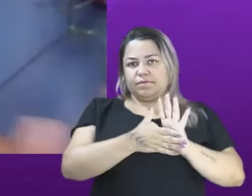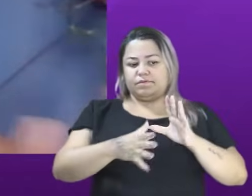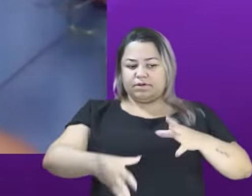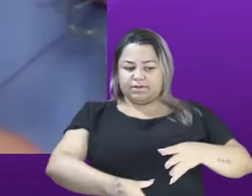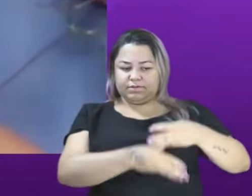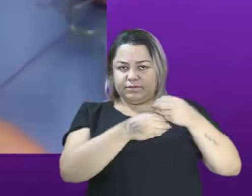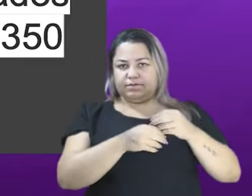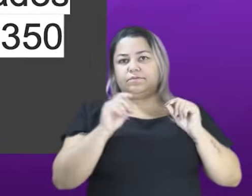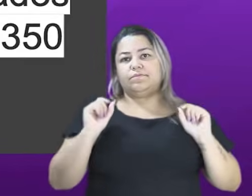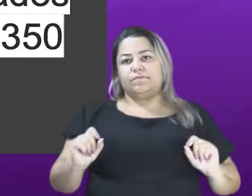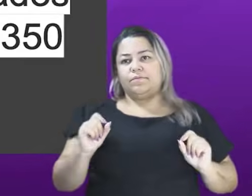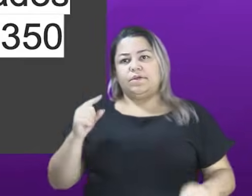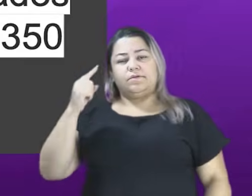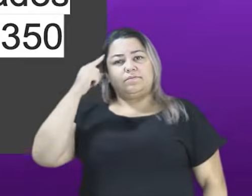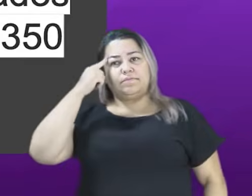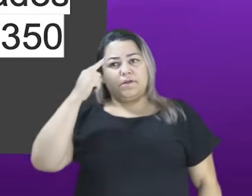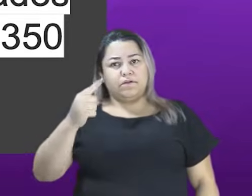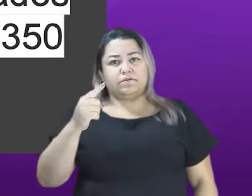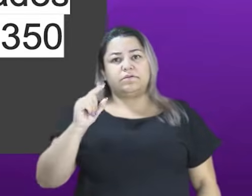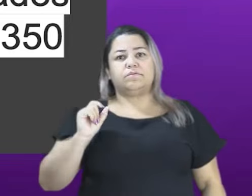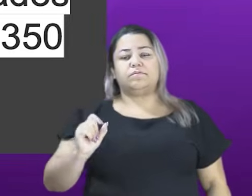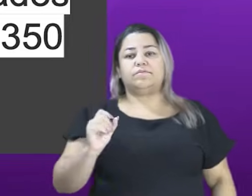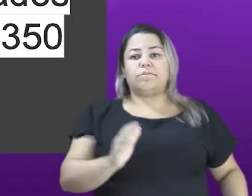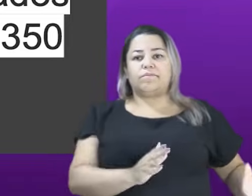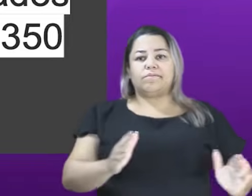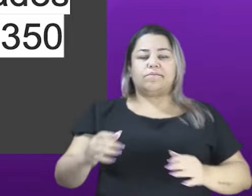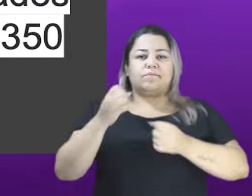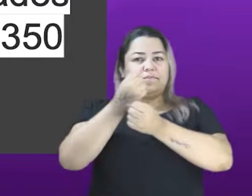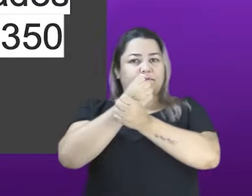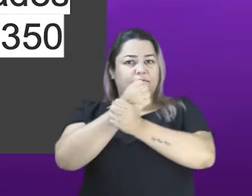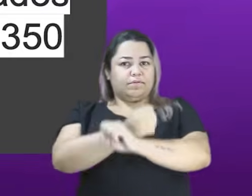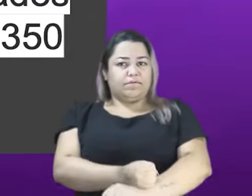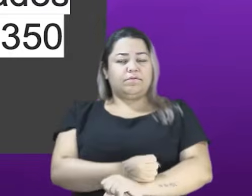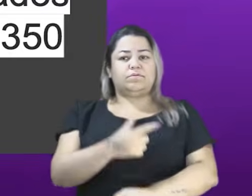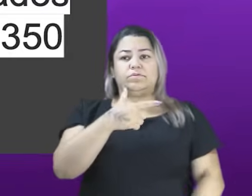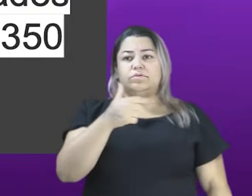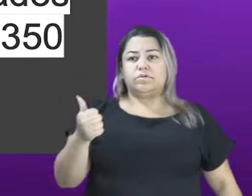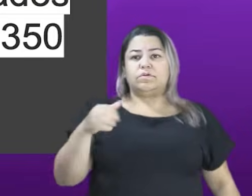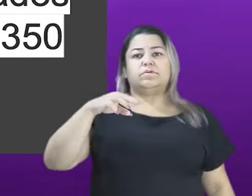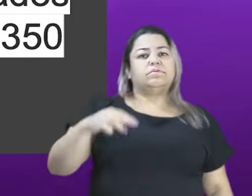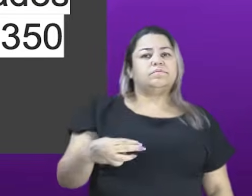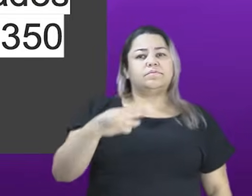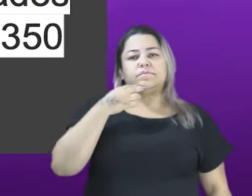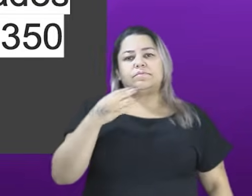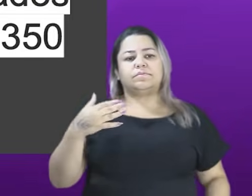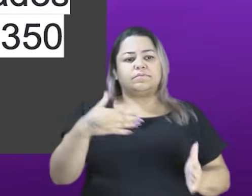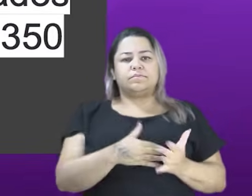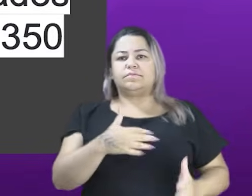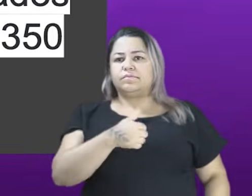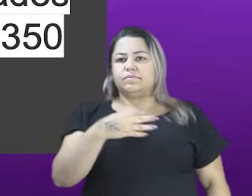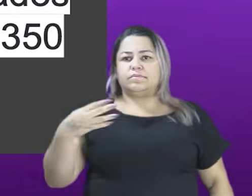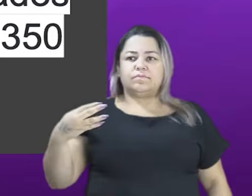trazer? Se pensarmos o processo de escravidão, onde 12 milhões, né, de 12 a 14 milhões de pessoas